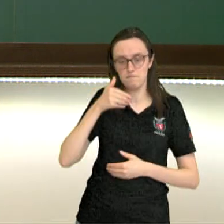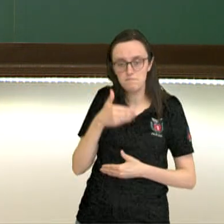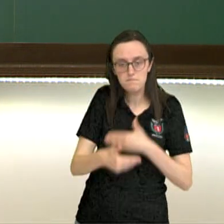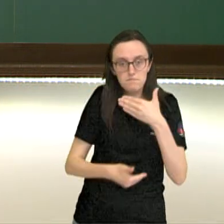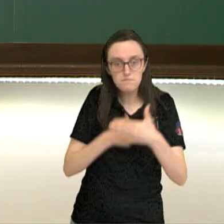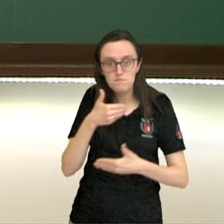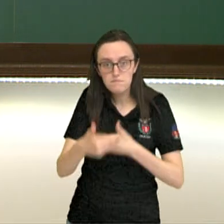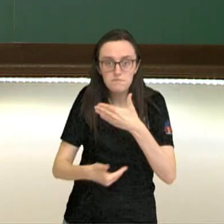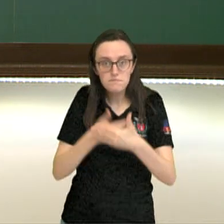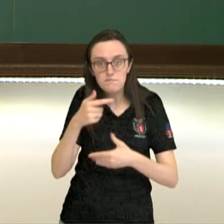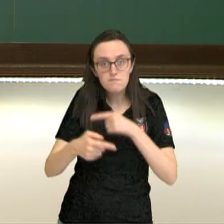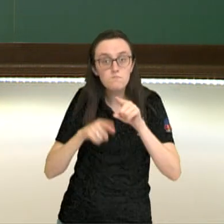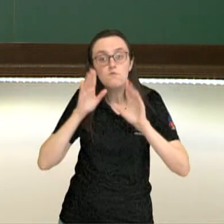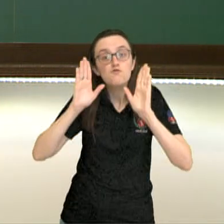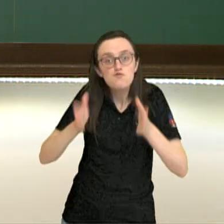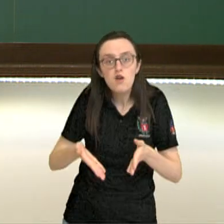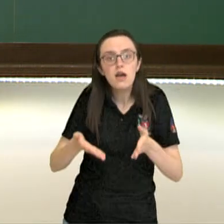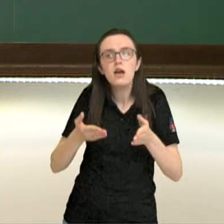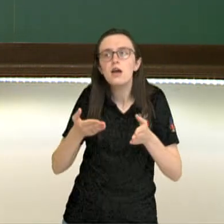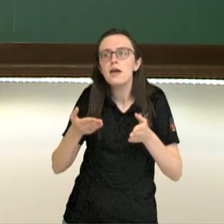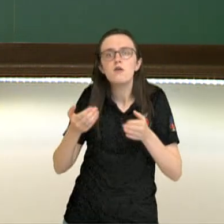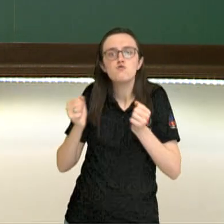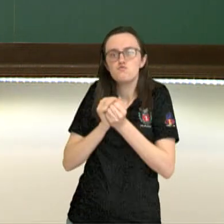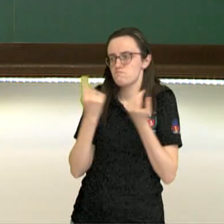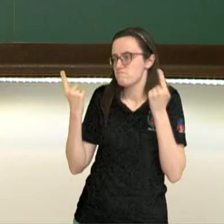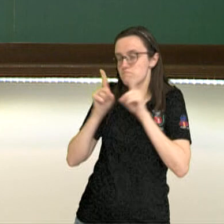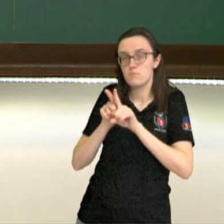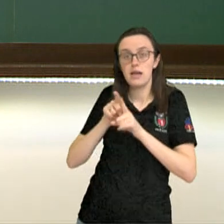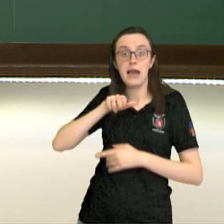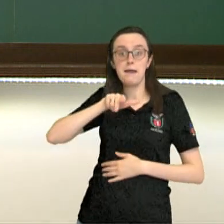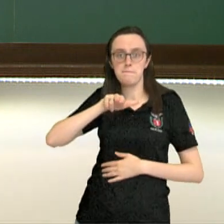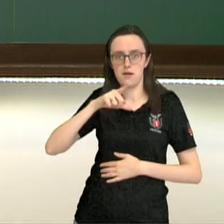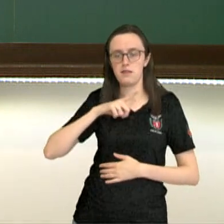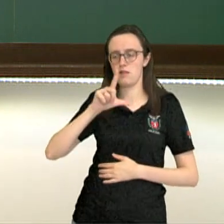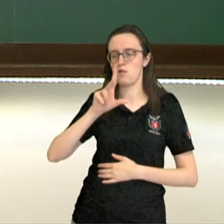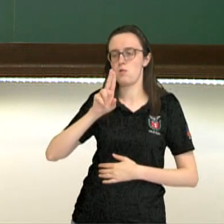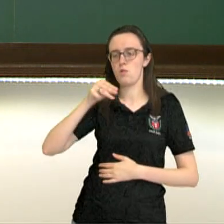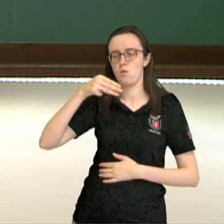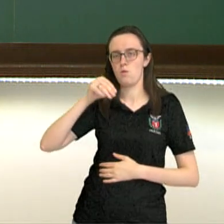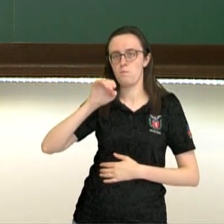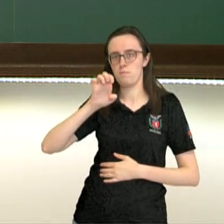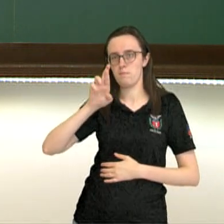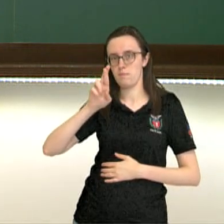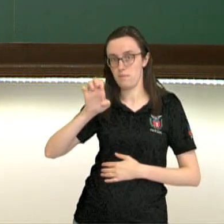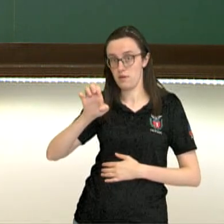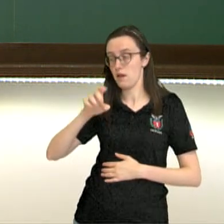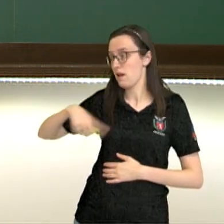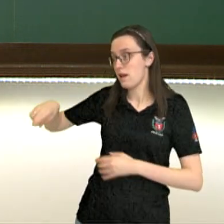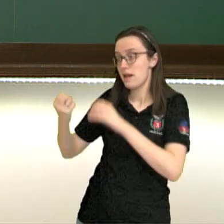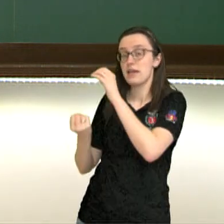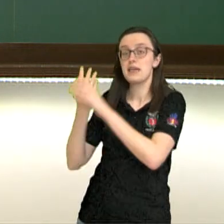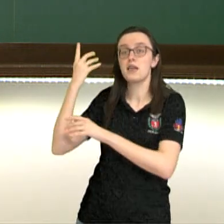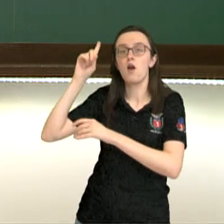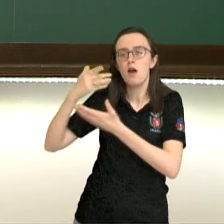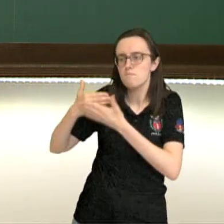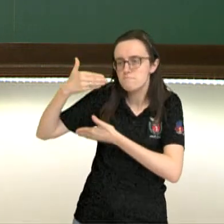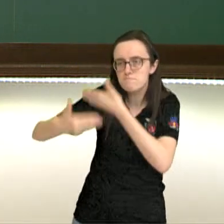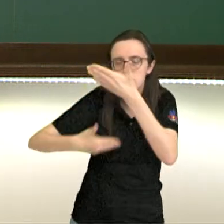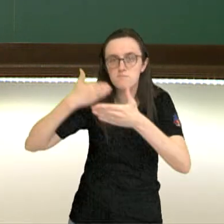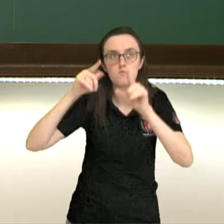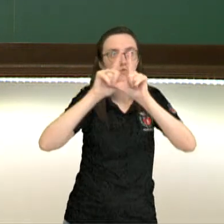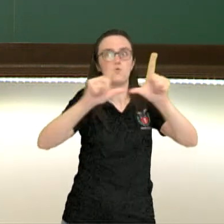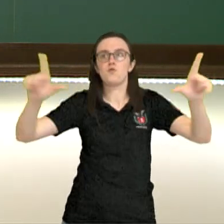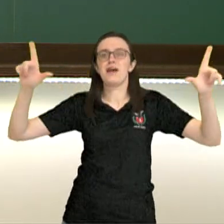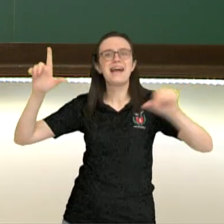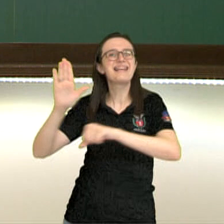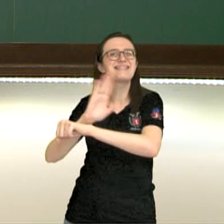que inclusive, junto dos irmãos Lumière, que são os inventores do cinema, dos precursores da história